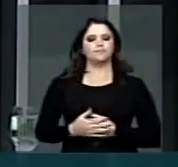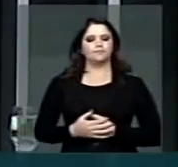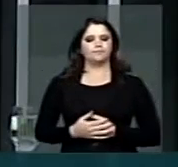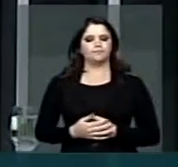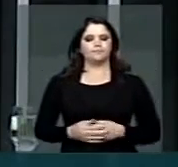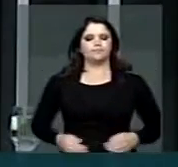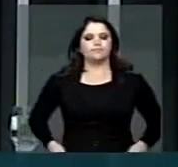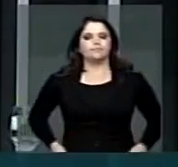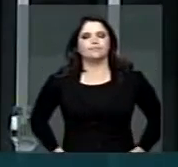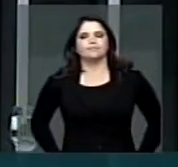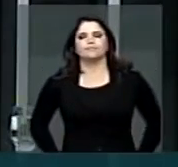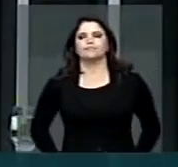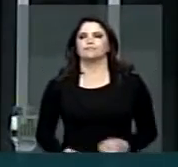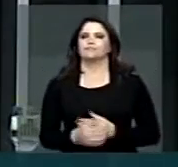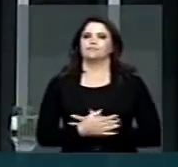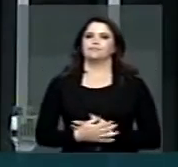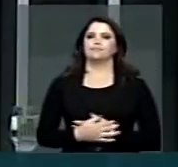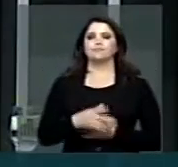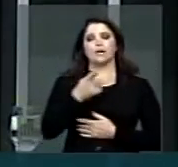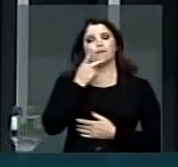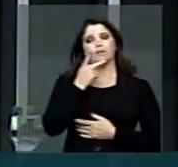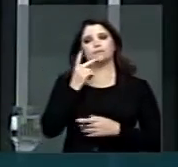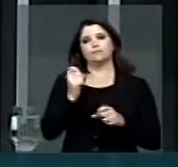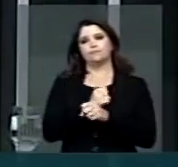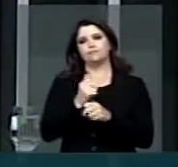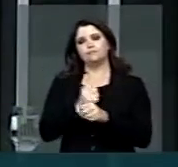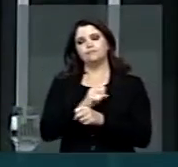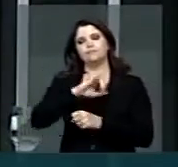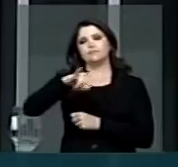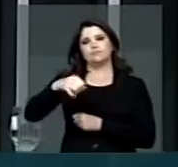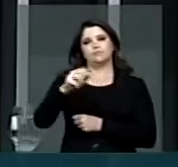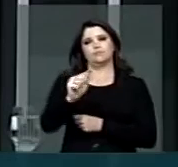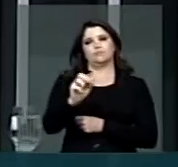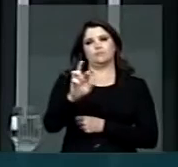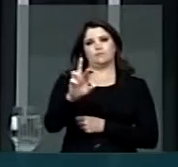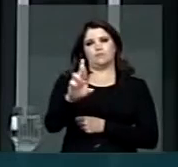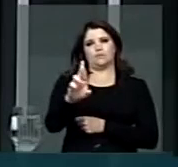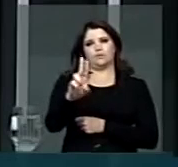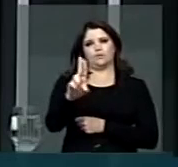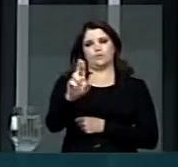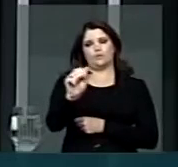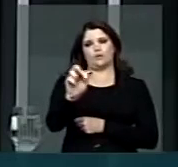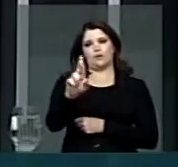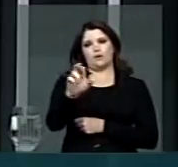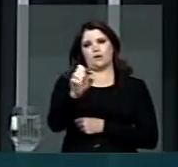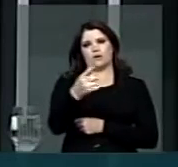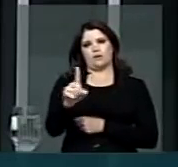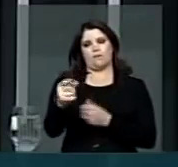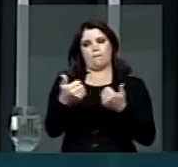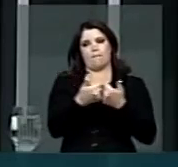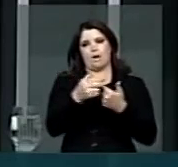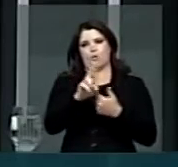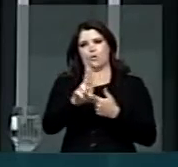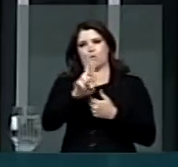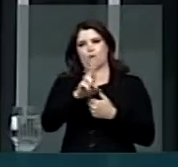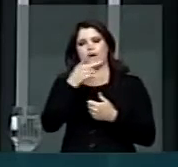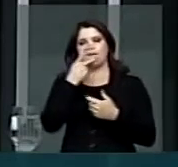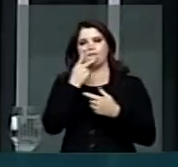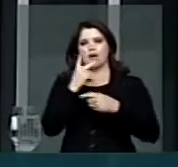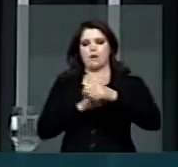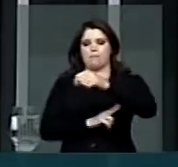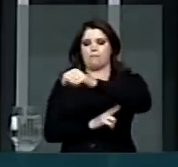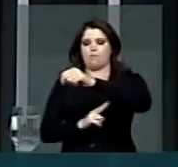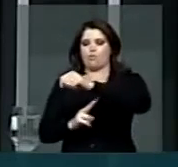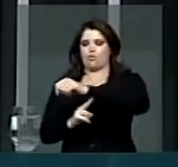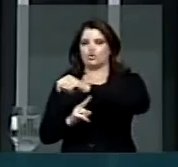Falando ainda em construções, em Jaguarão, na fronteira com o Uruguai, está sendo construída a ponte binacional,